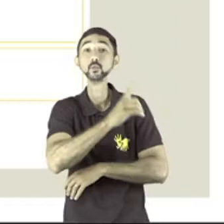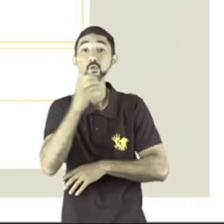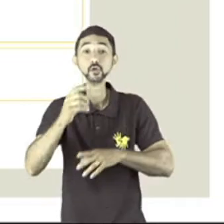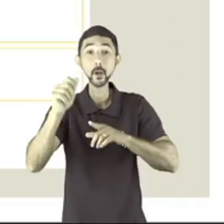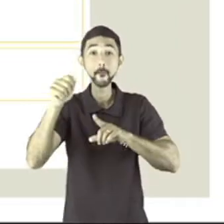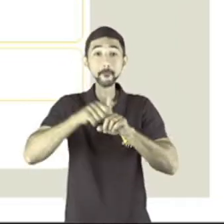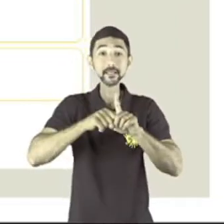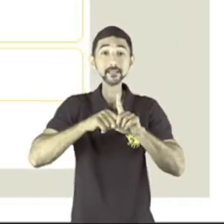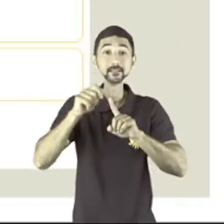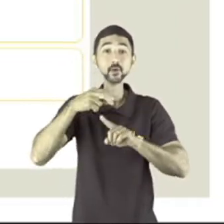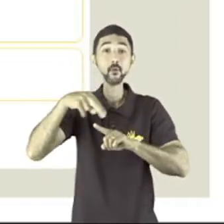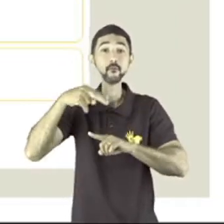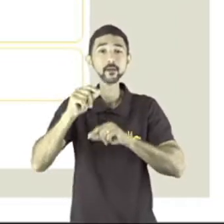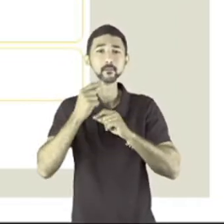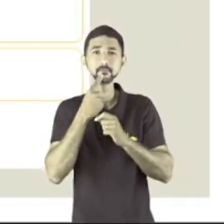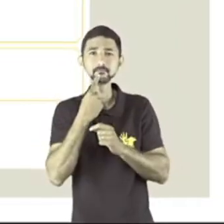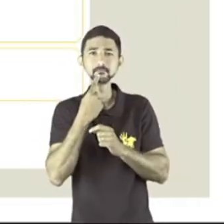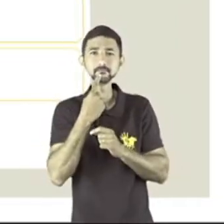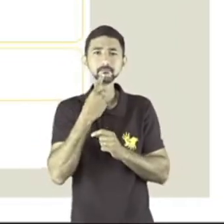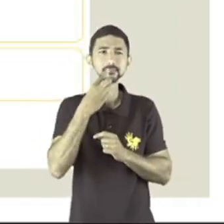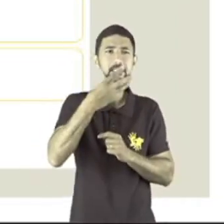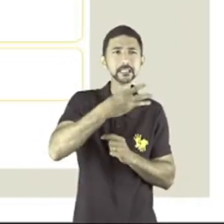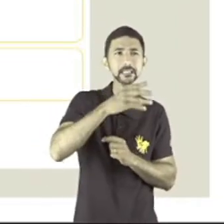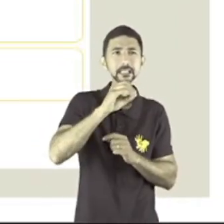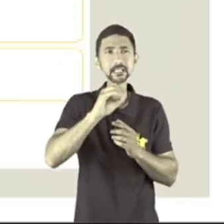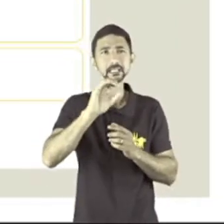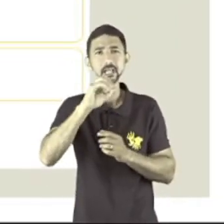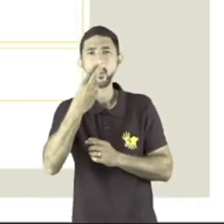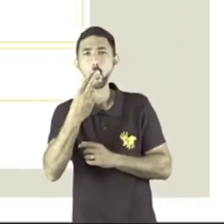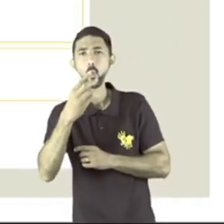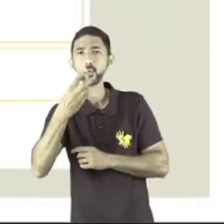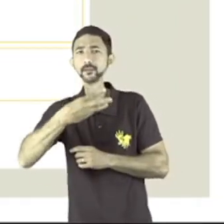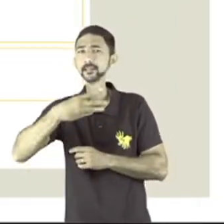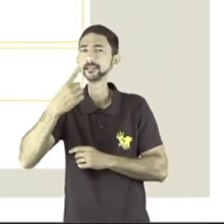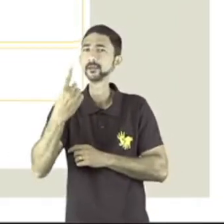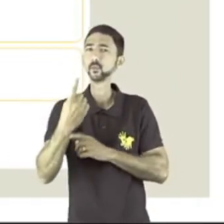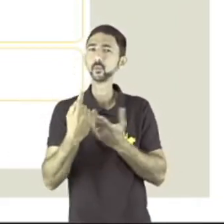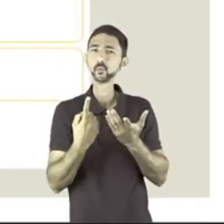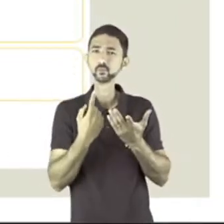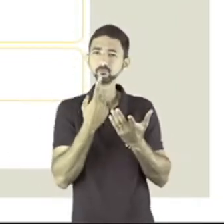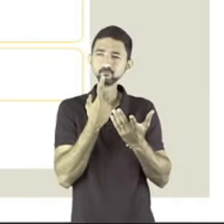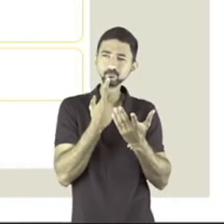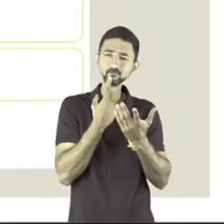E aí, crianças, 30 ou 31?